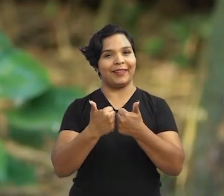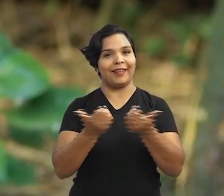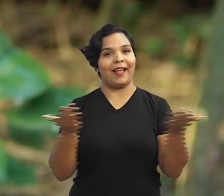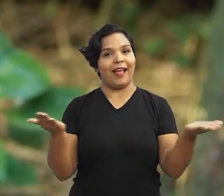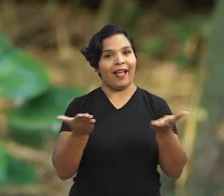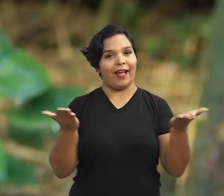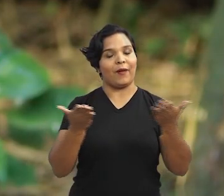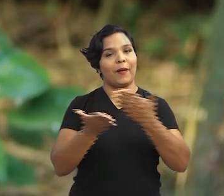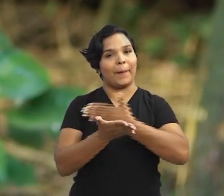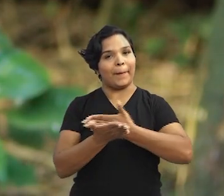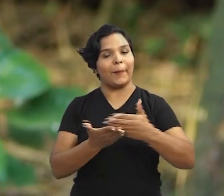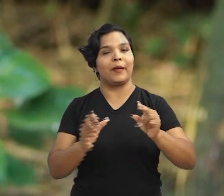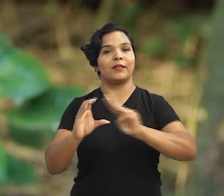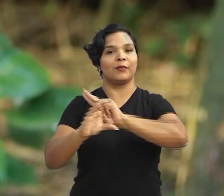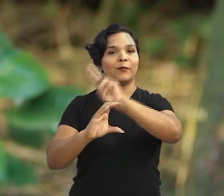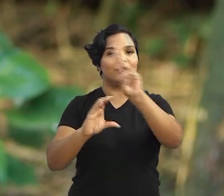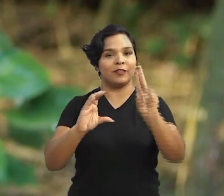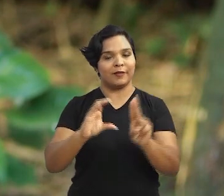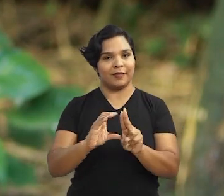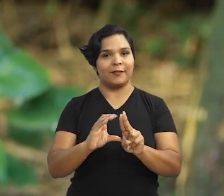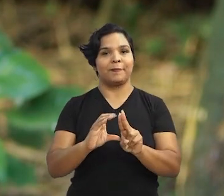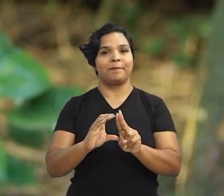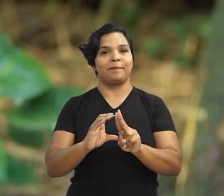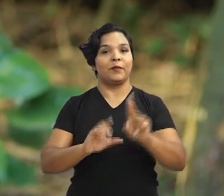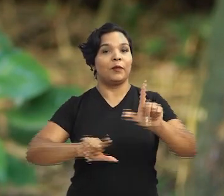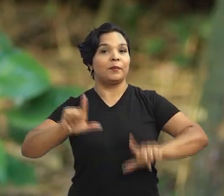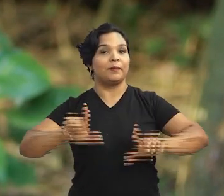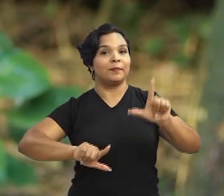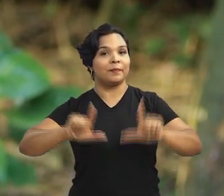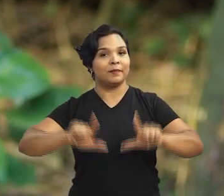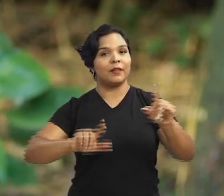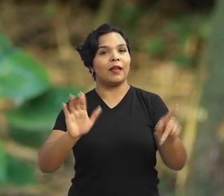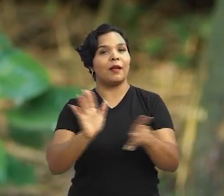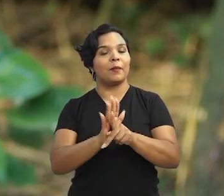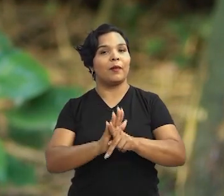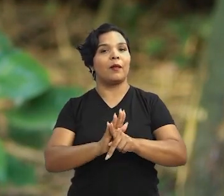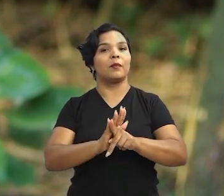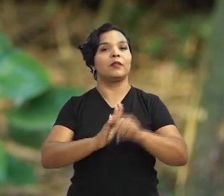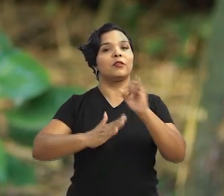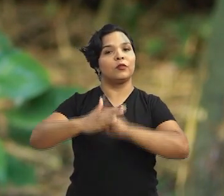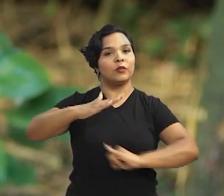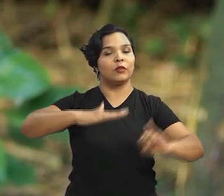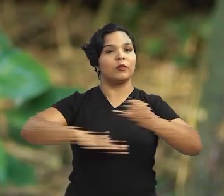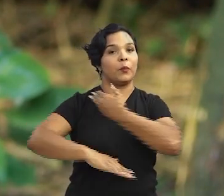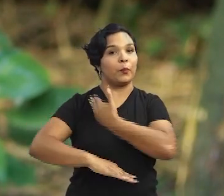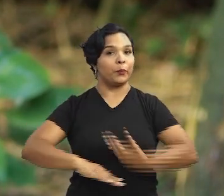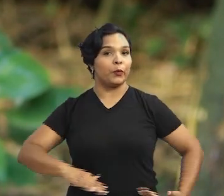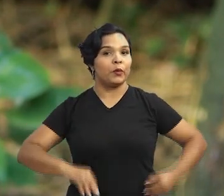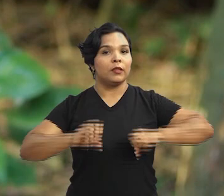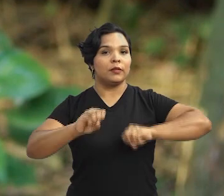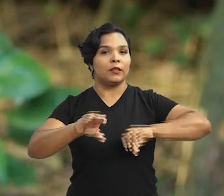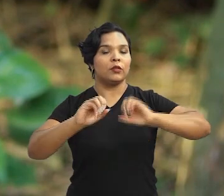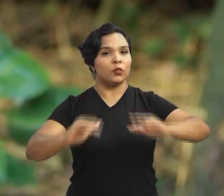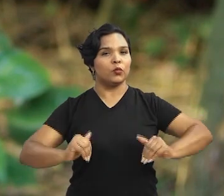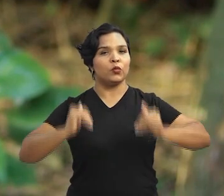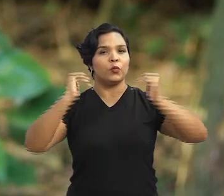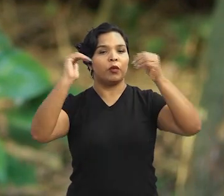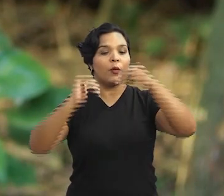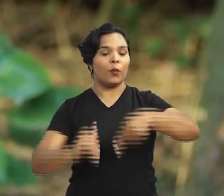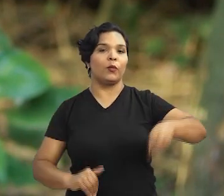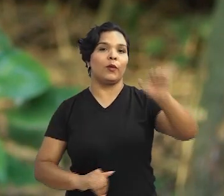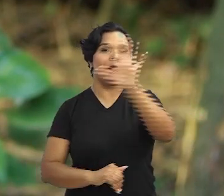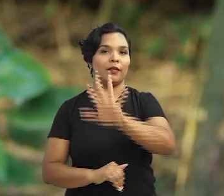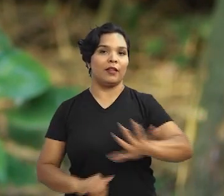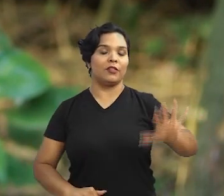Olá, tudo bem? A partir de agora começa mais um Universiência, um programa feito por TVs e instituições públicas de ensino